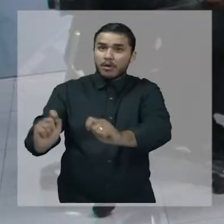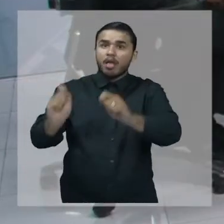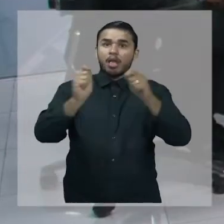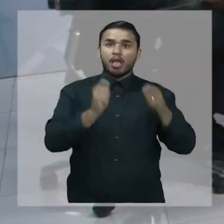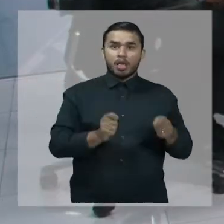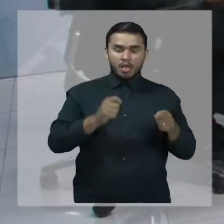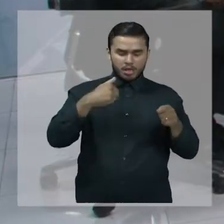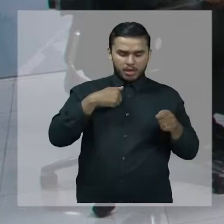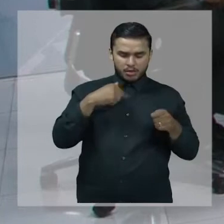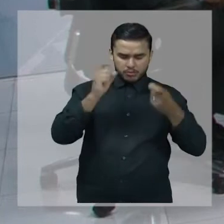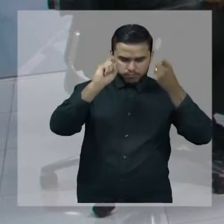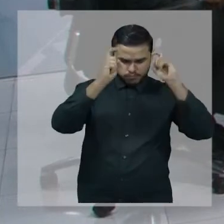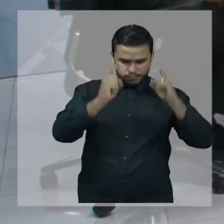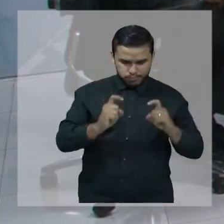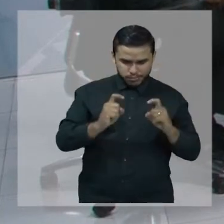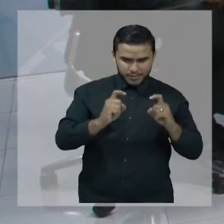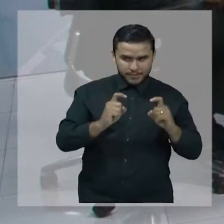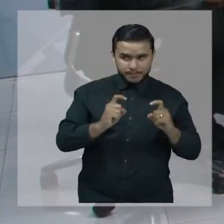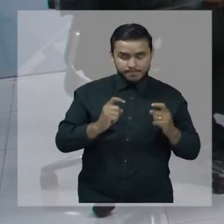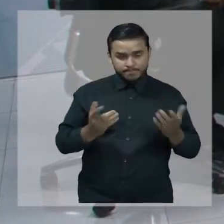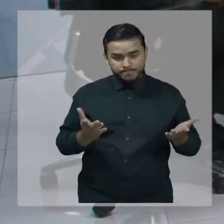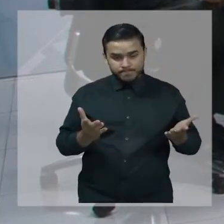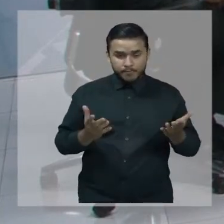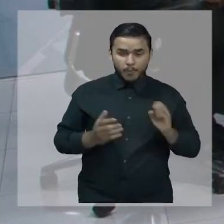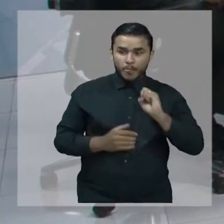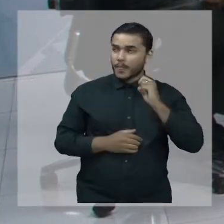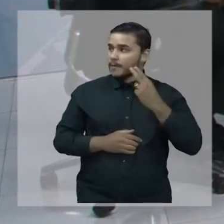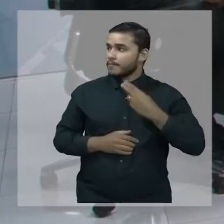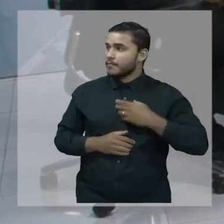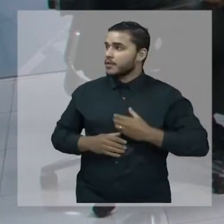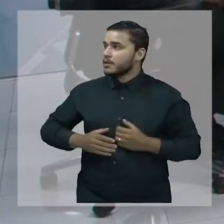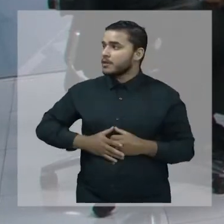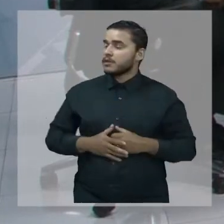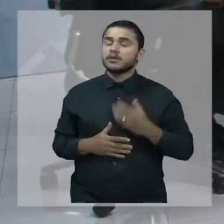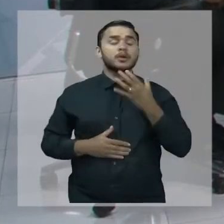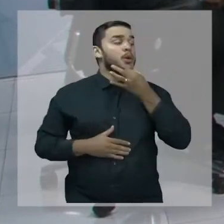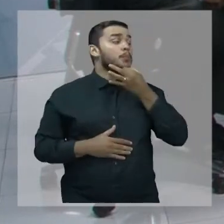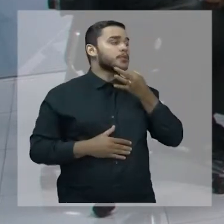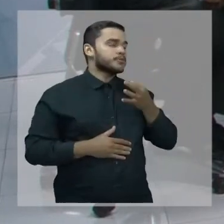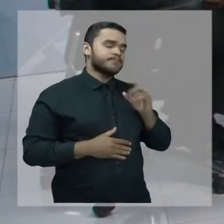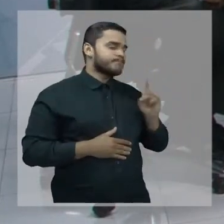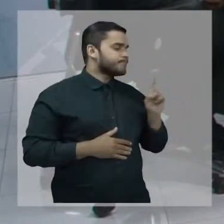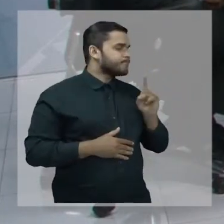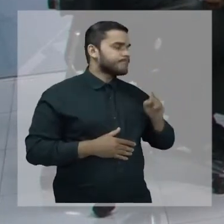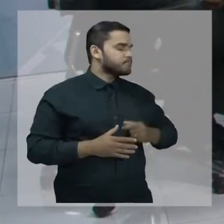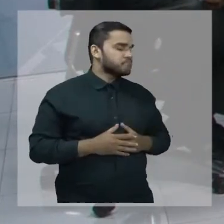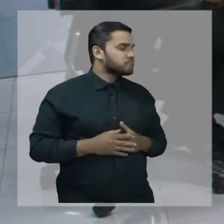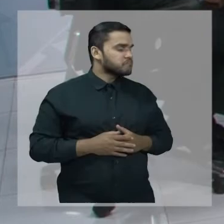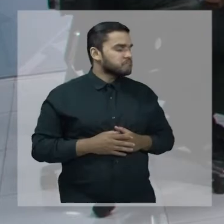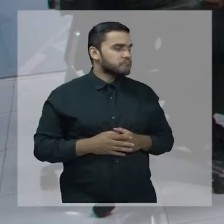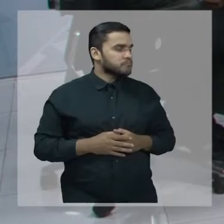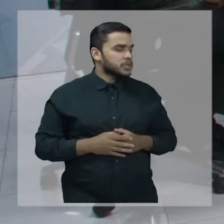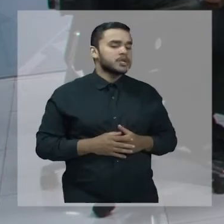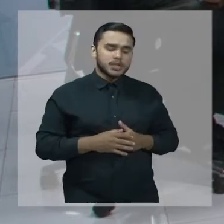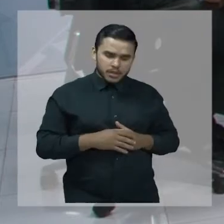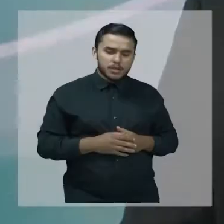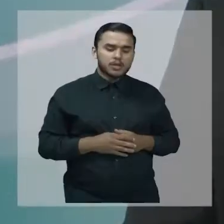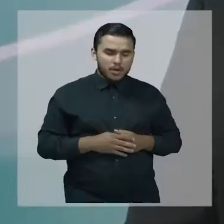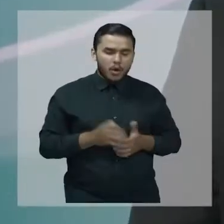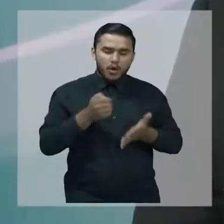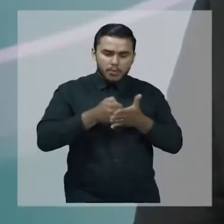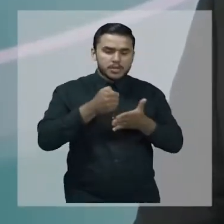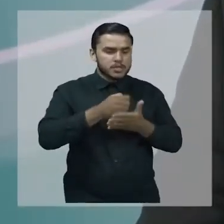melhor do que o que foi dado partindo do zero? Eu creio que não, eu me atreveria a responder que não, ministro. Eu acho que